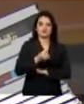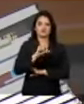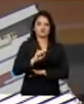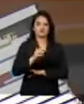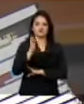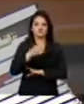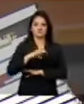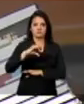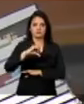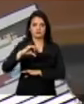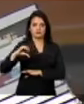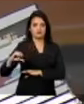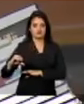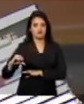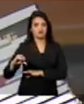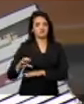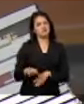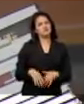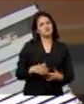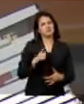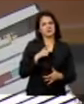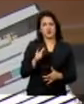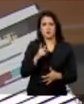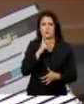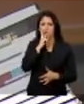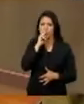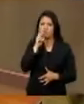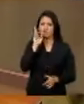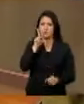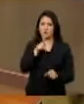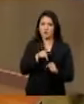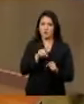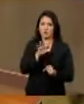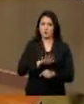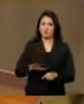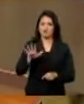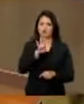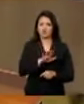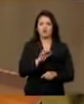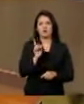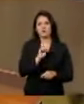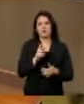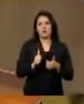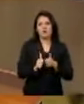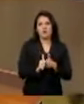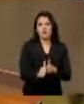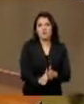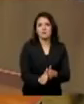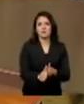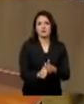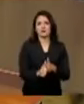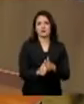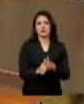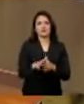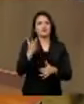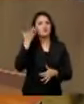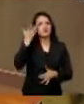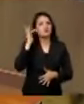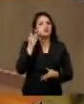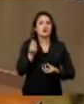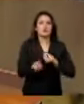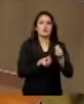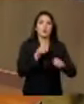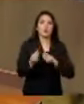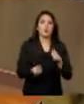9.868/99. Certamente, a Procuradoria-Geral da República não acompanha o dia a dia desse